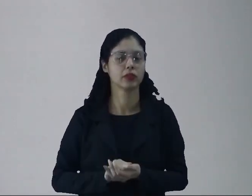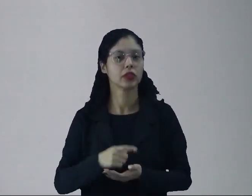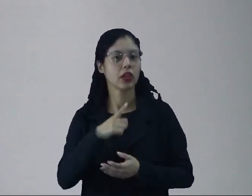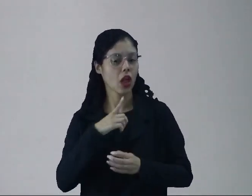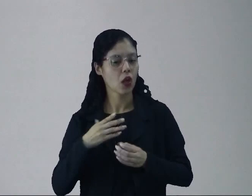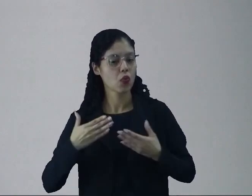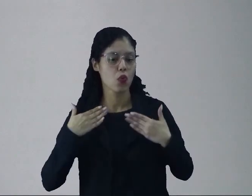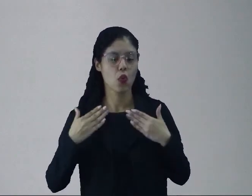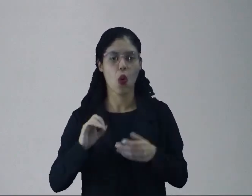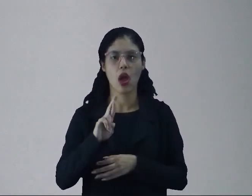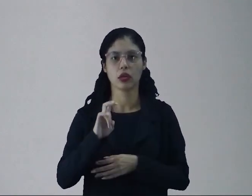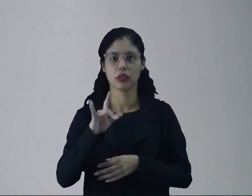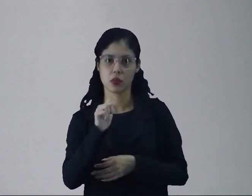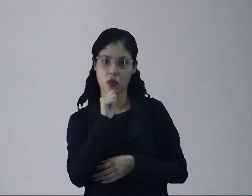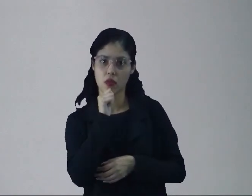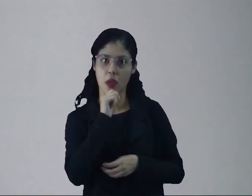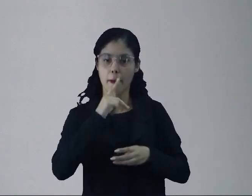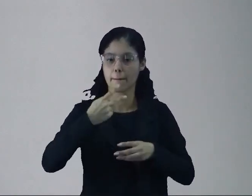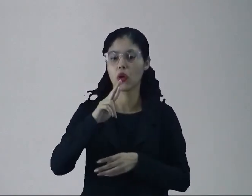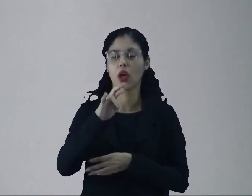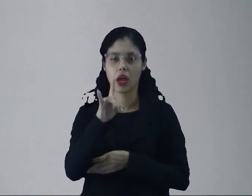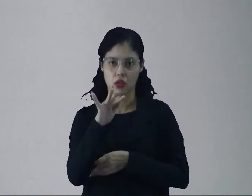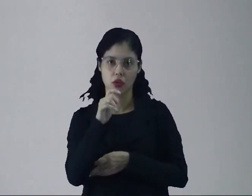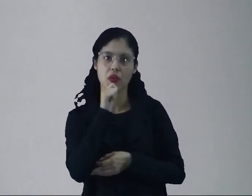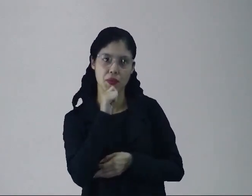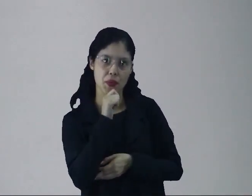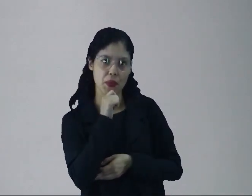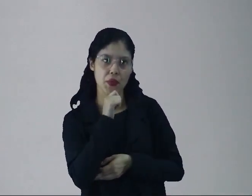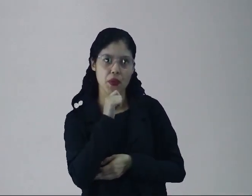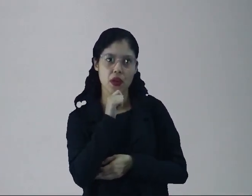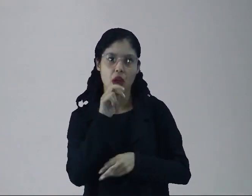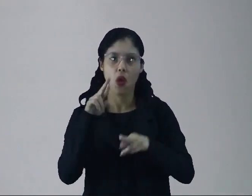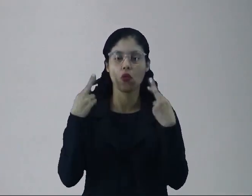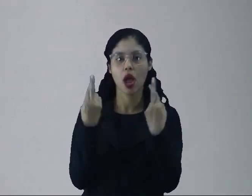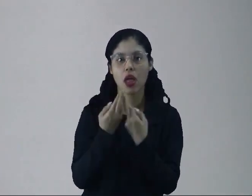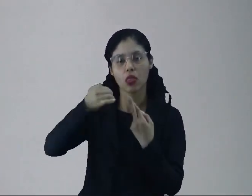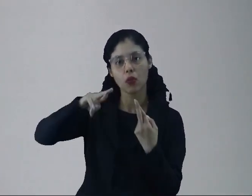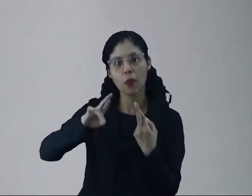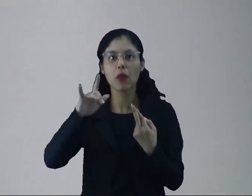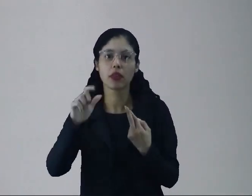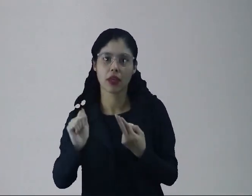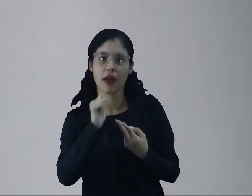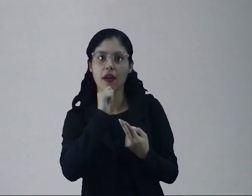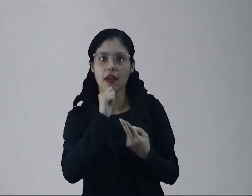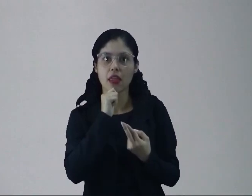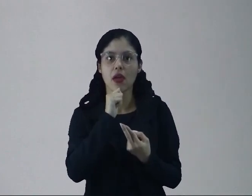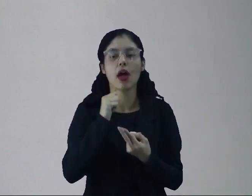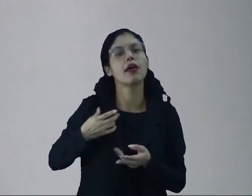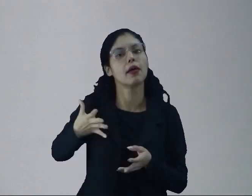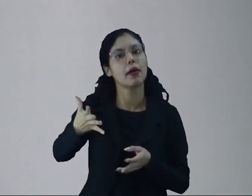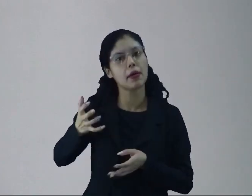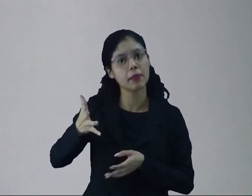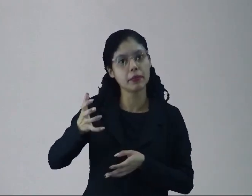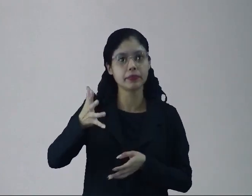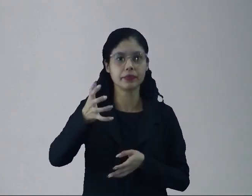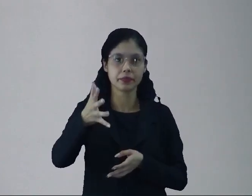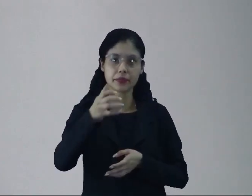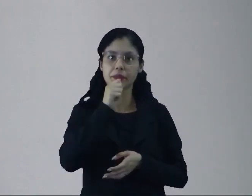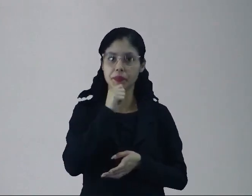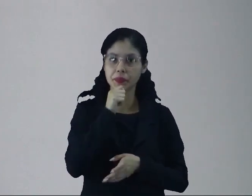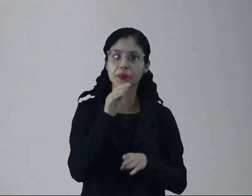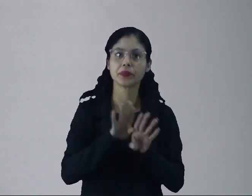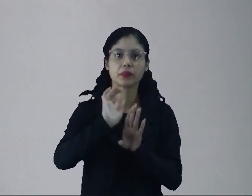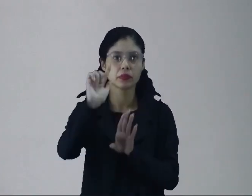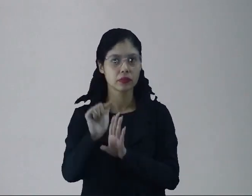organismos procarióticos, eu vou ter os organismos mais simples, que compõem o reino Monera, ou os arqueabactérias e bactérias,